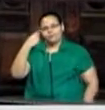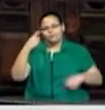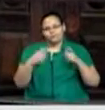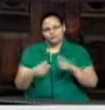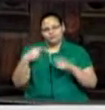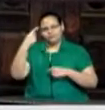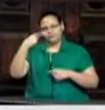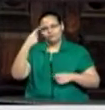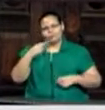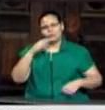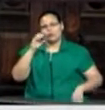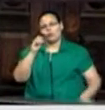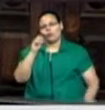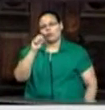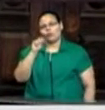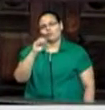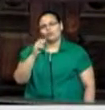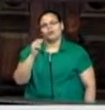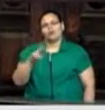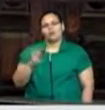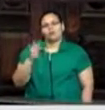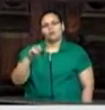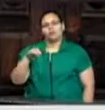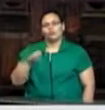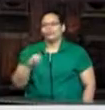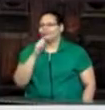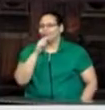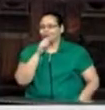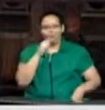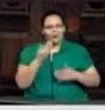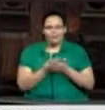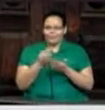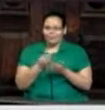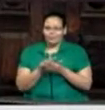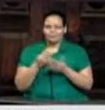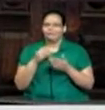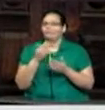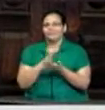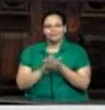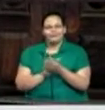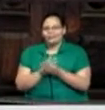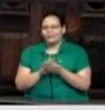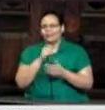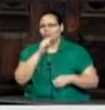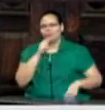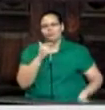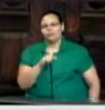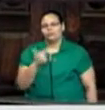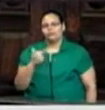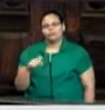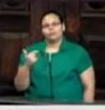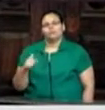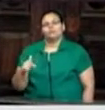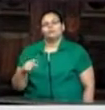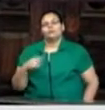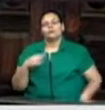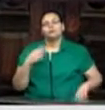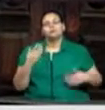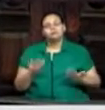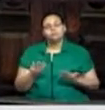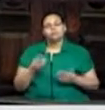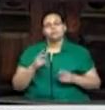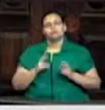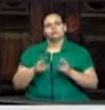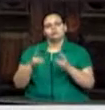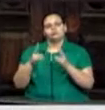lá do Oscar Tenório, também estão sem aula, porque não havia mais condições